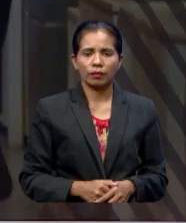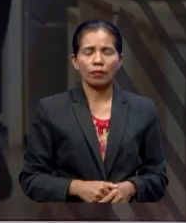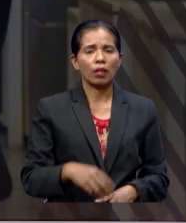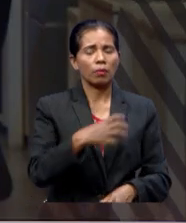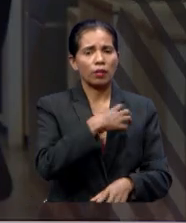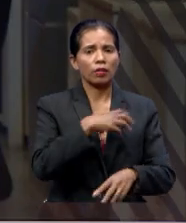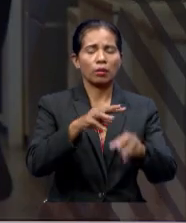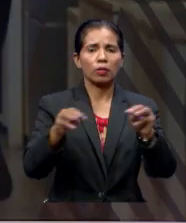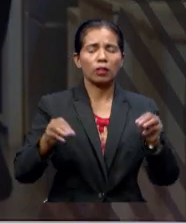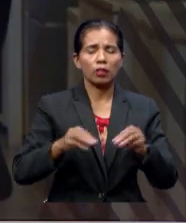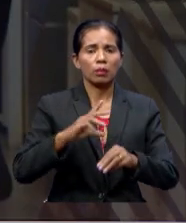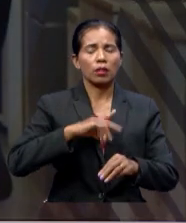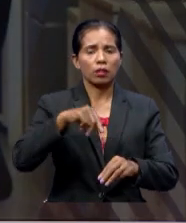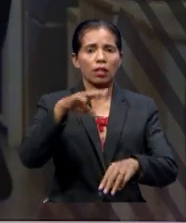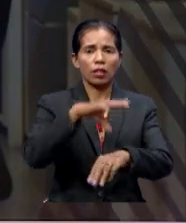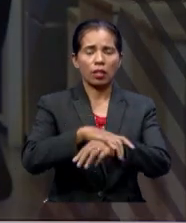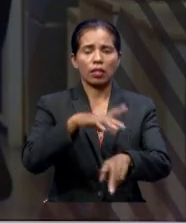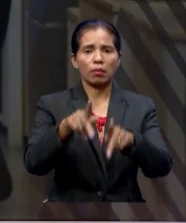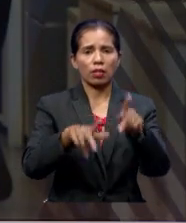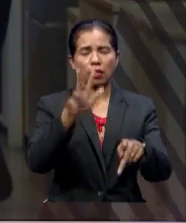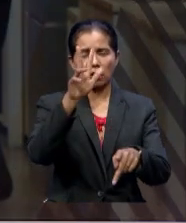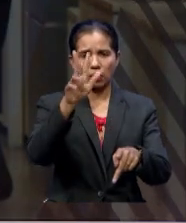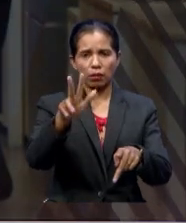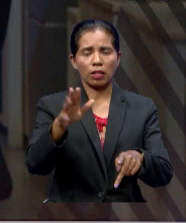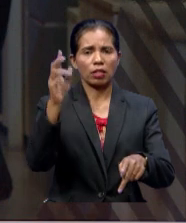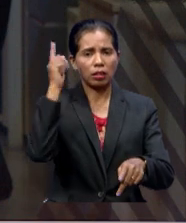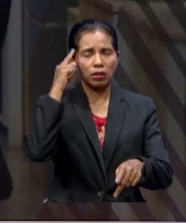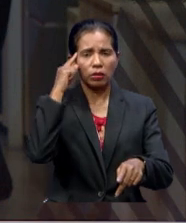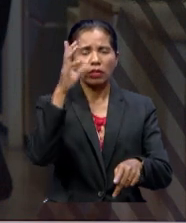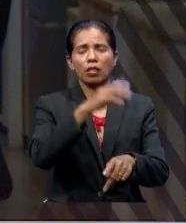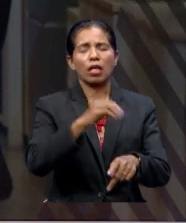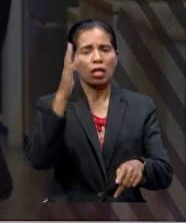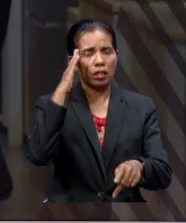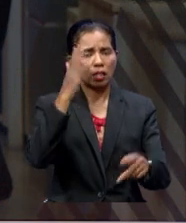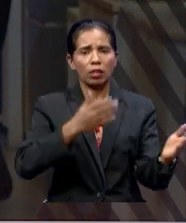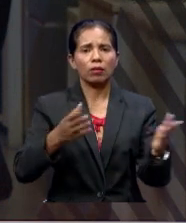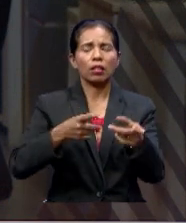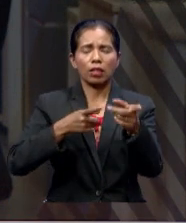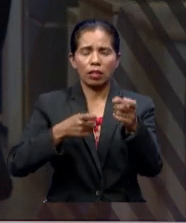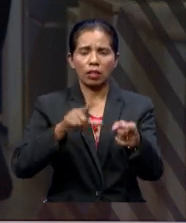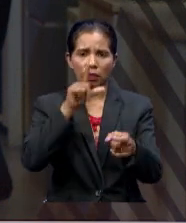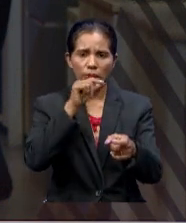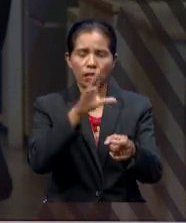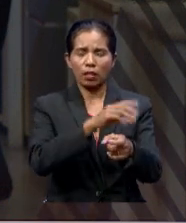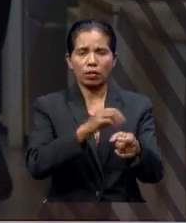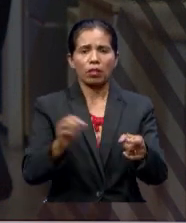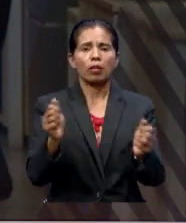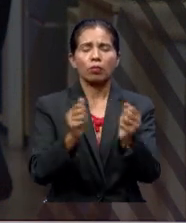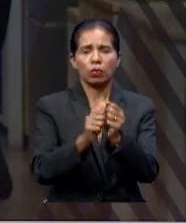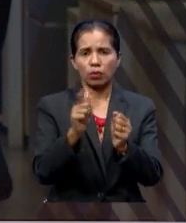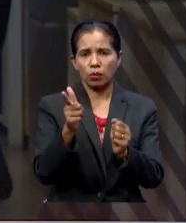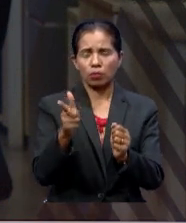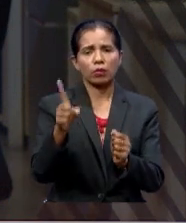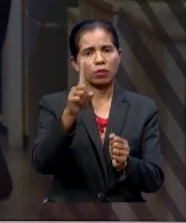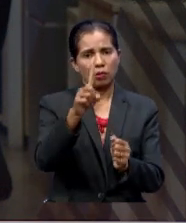Penitele município Likisa detém cidadão na Intolo, nebe desconfia a tama quilat mano ilegal ho unidade Ronulo Racinda.